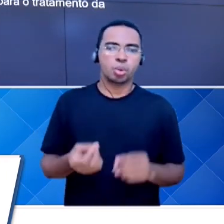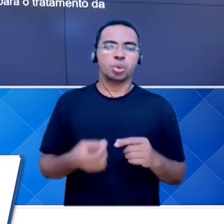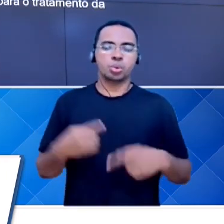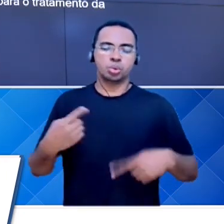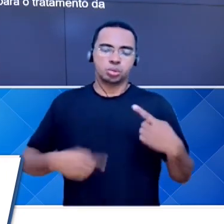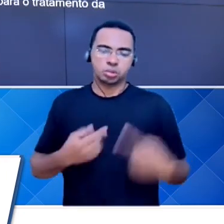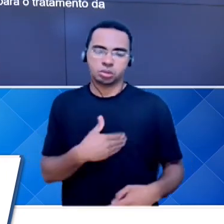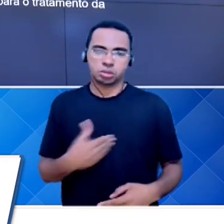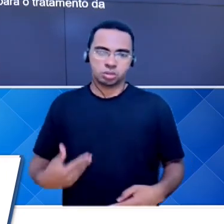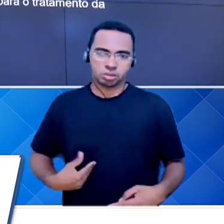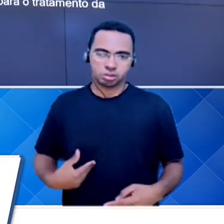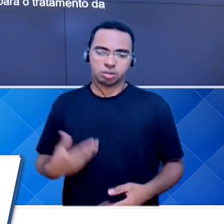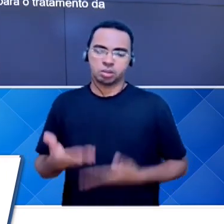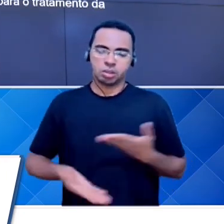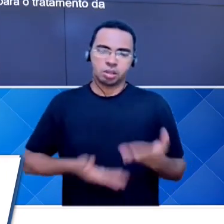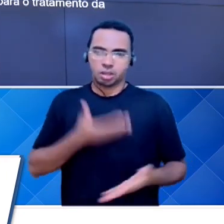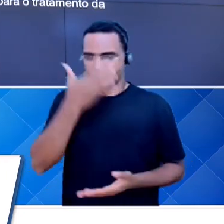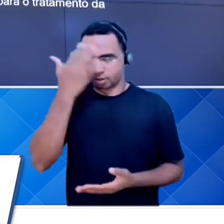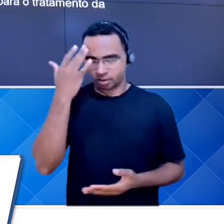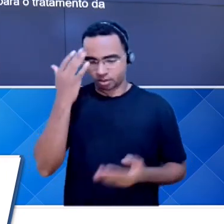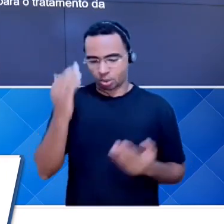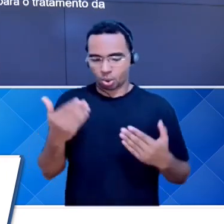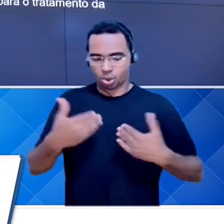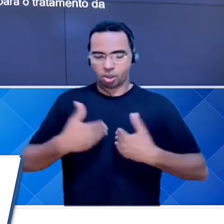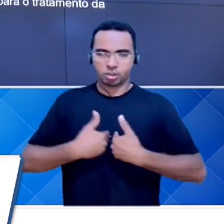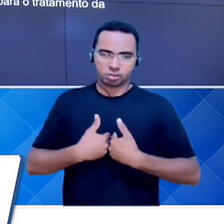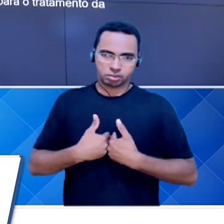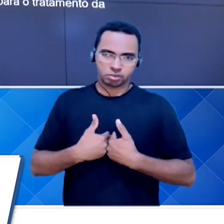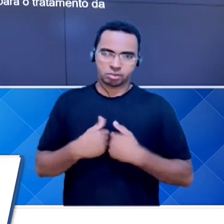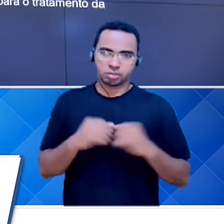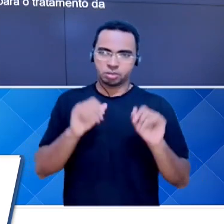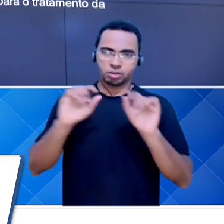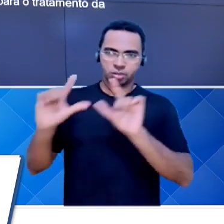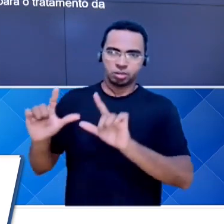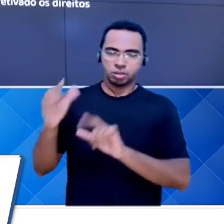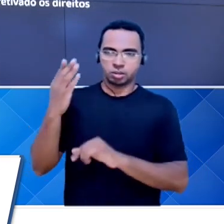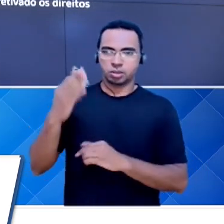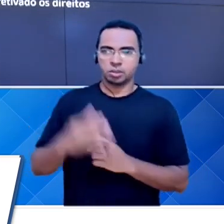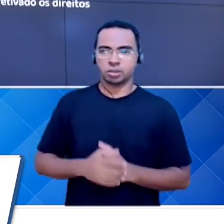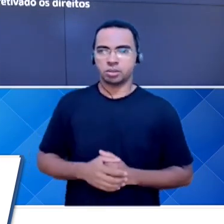para o tratamento da pessoa com autismo. Próximo slide.